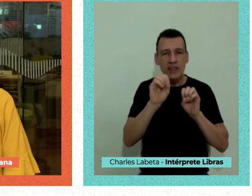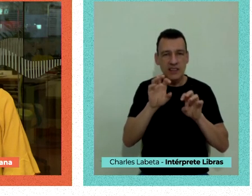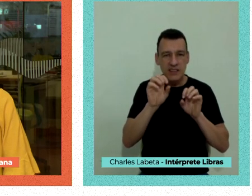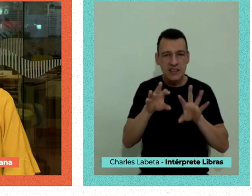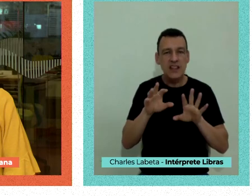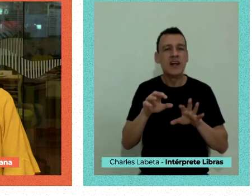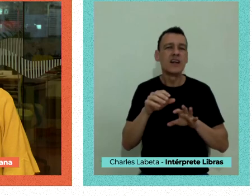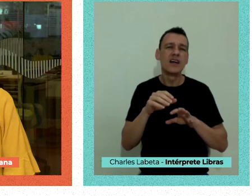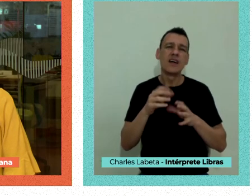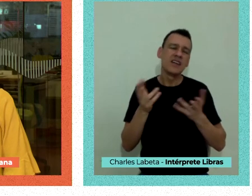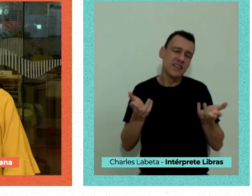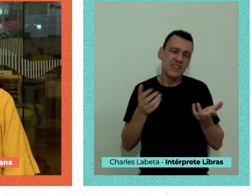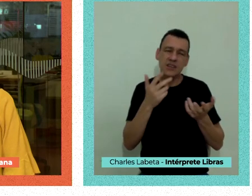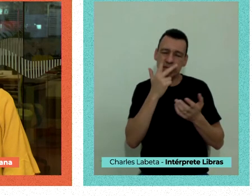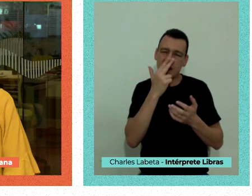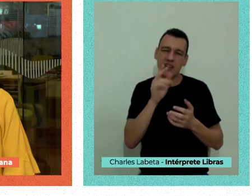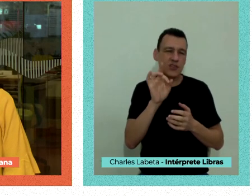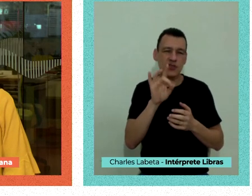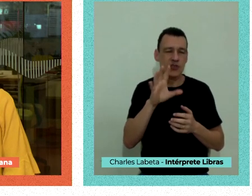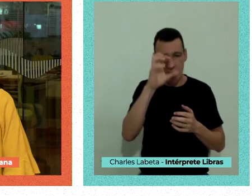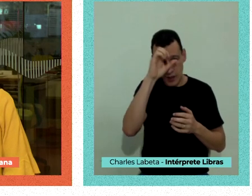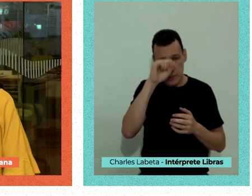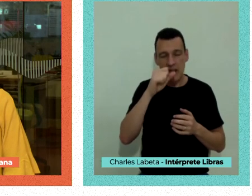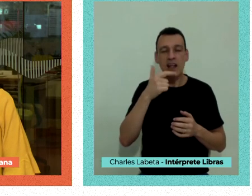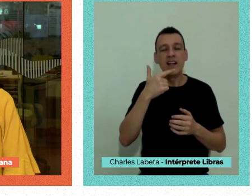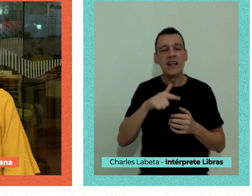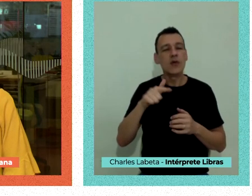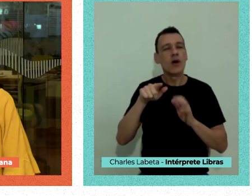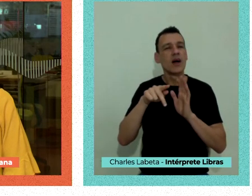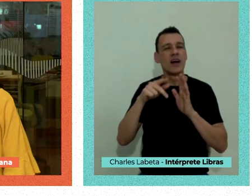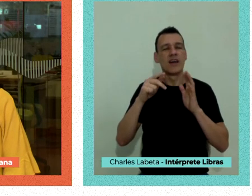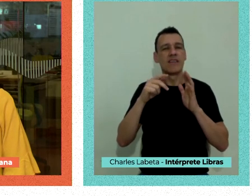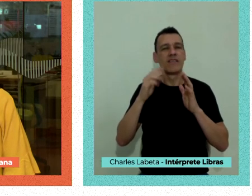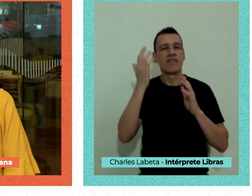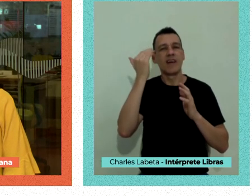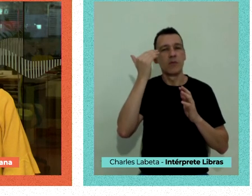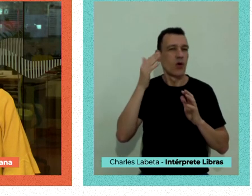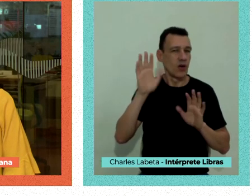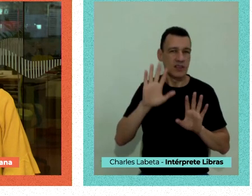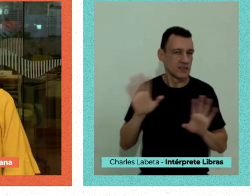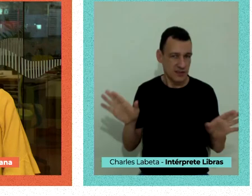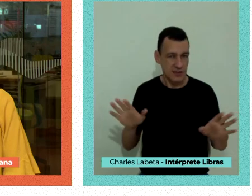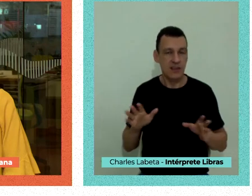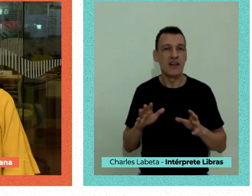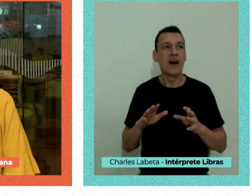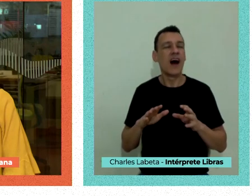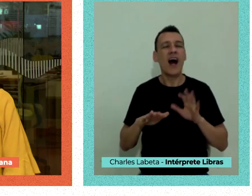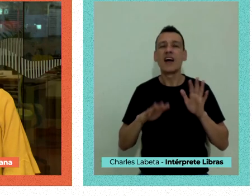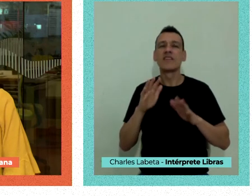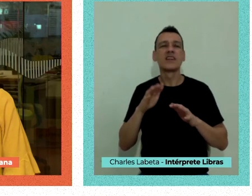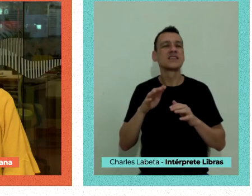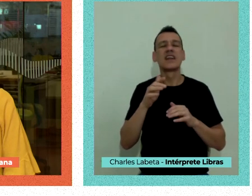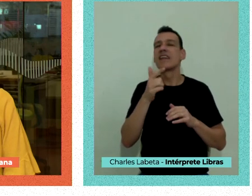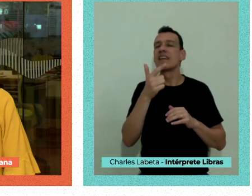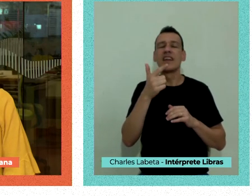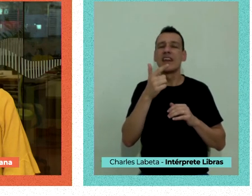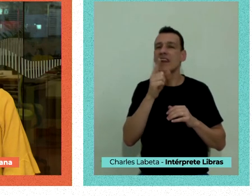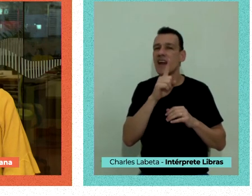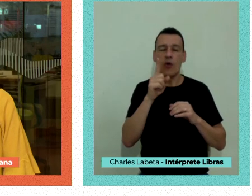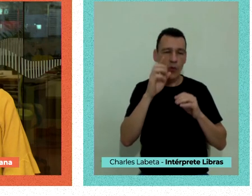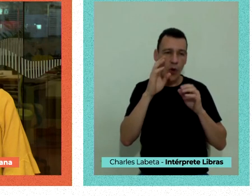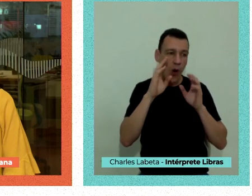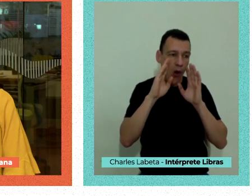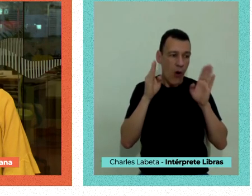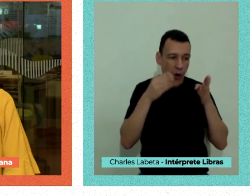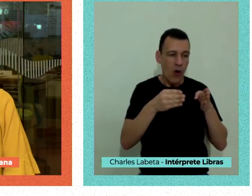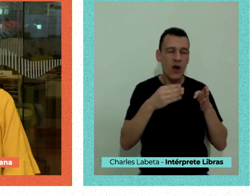línguas dominantes e pouquíssimo a gente olha para as línguas que fizeram parte do nosso cotidiano, como